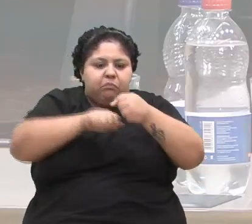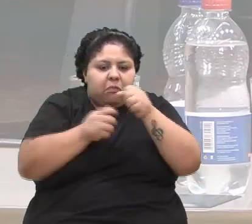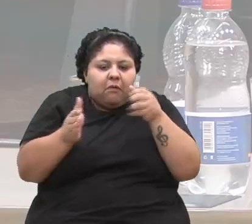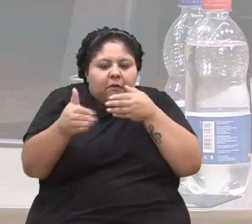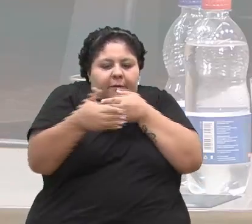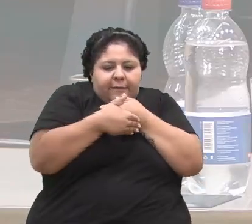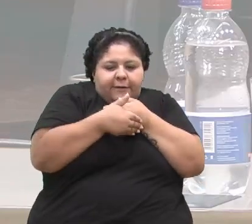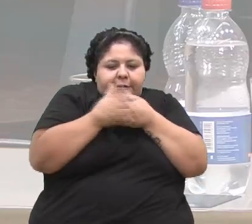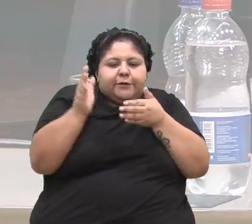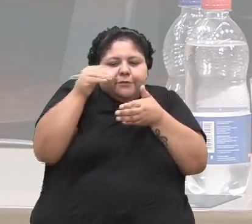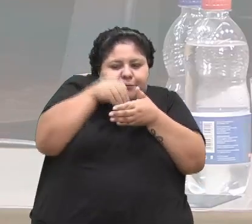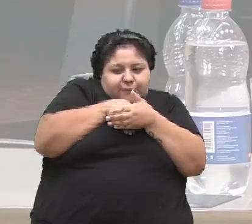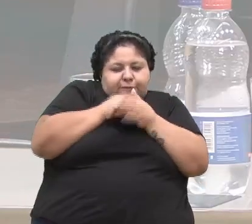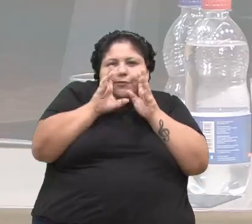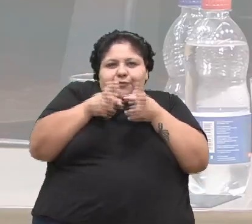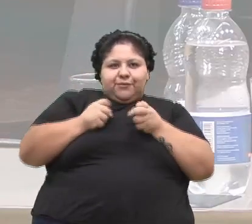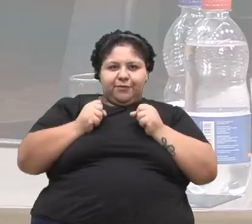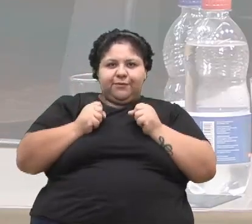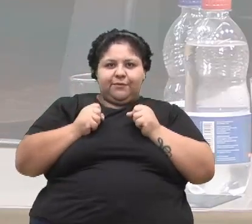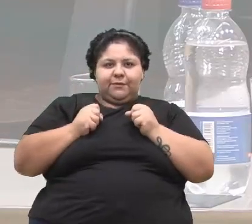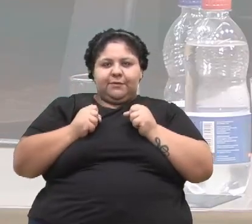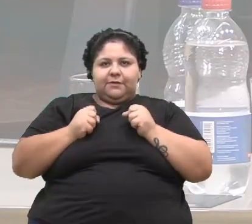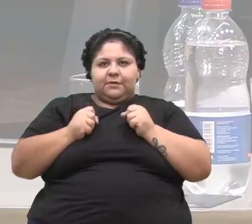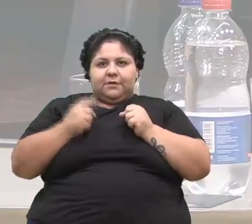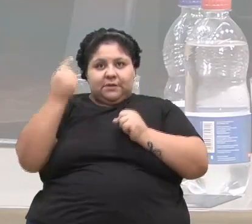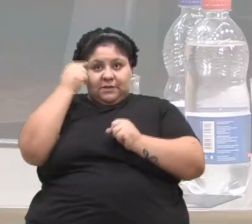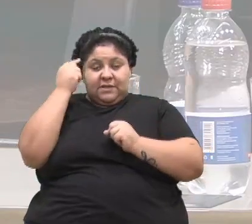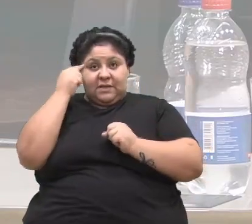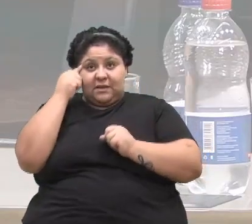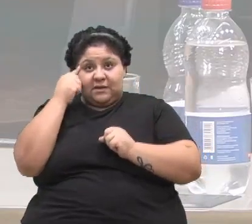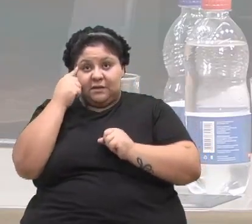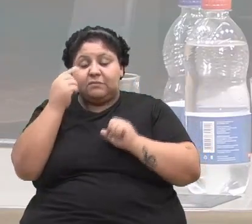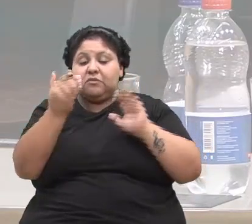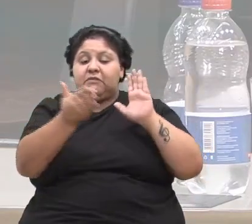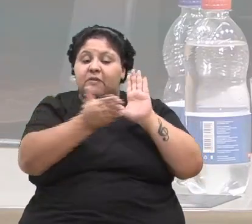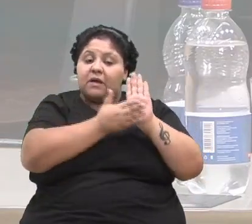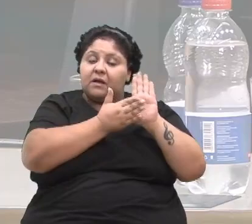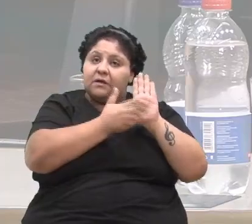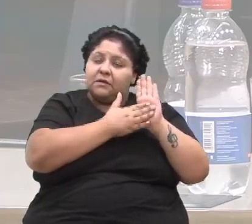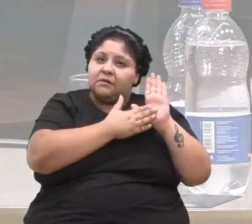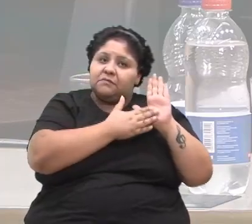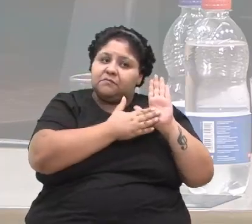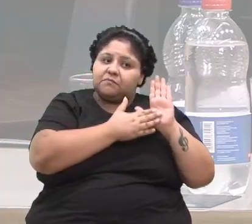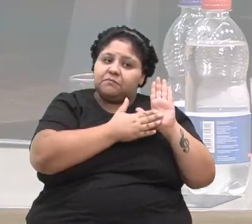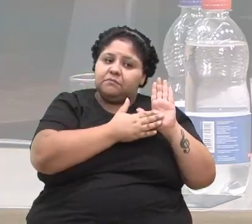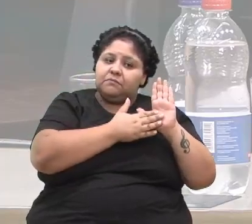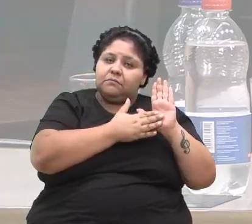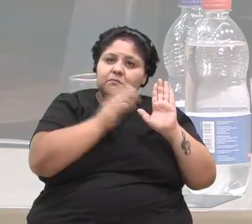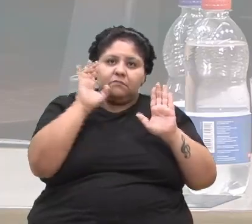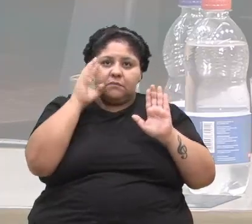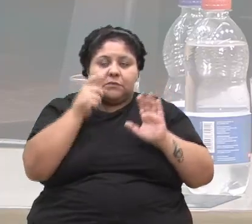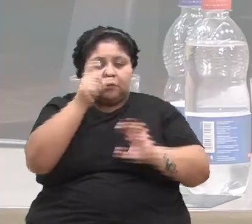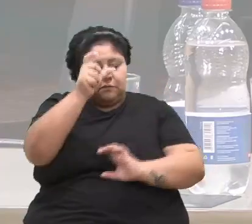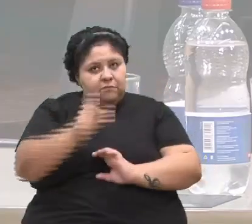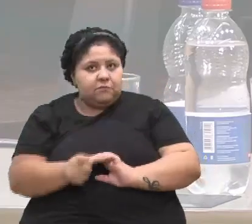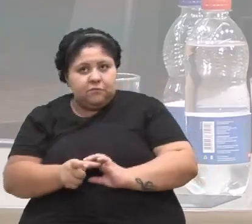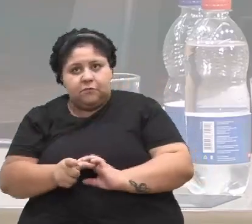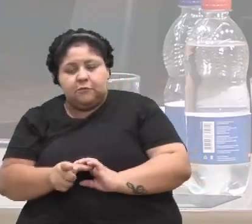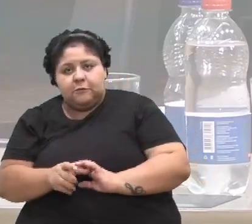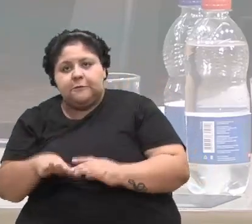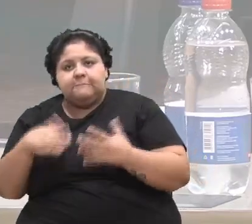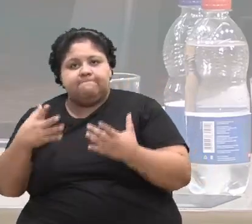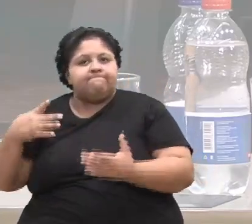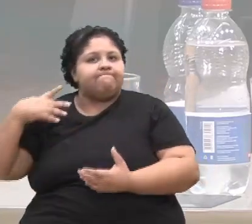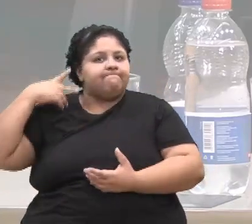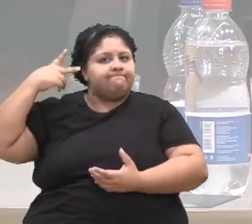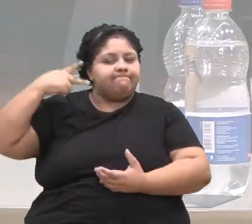outra forma de pensar, não alimentar esse ódio. Nós temos que levar propostas, né, de solução para as pessoas. Perfeito. Então, vereador, eu